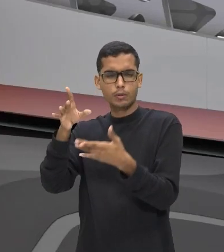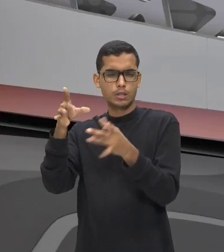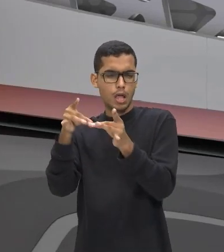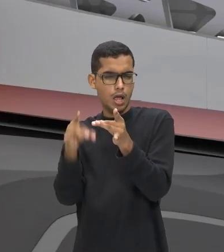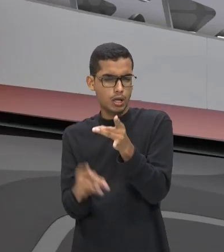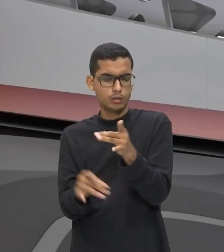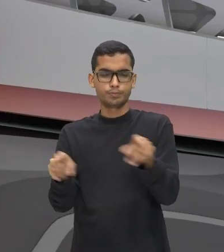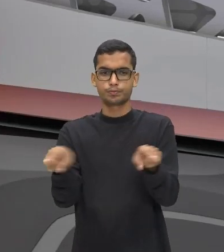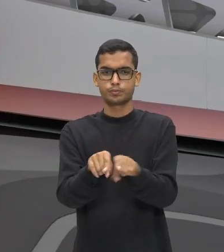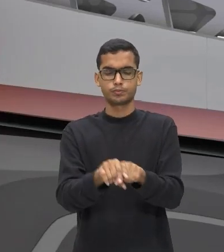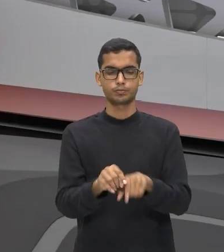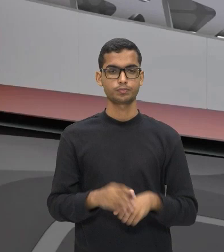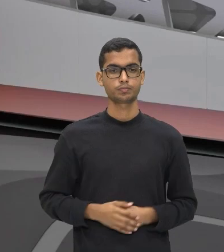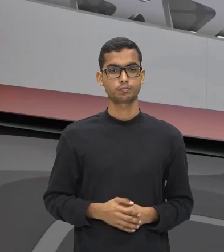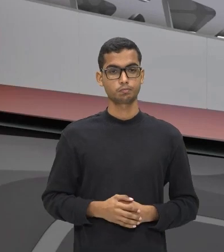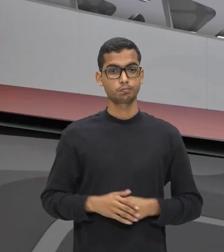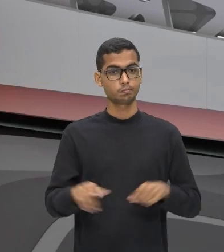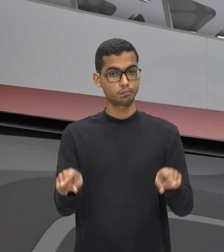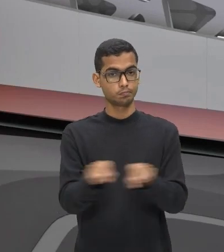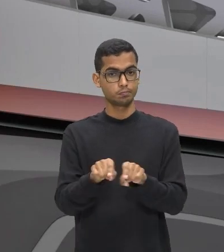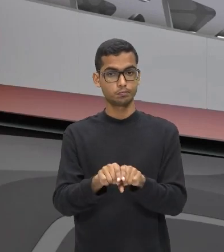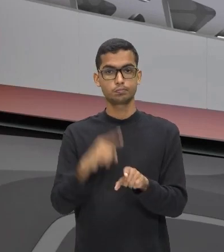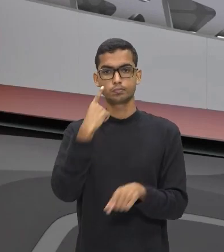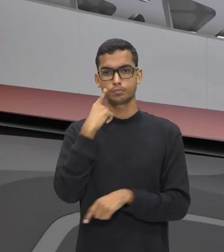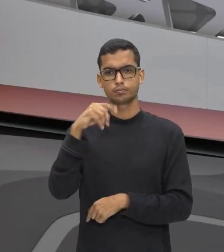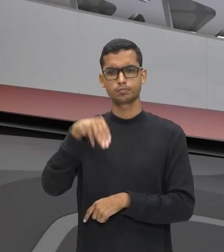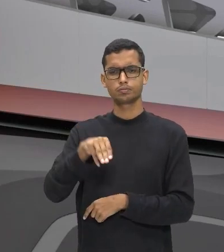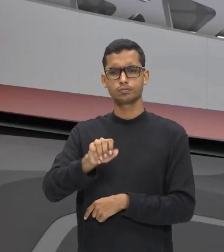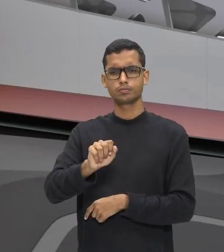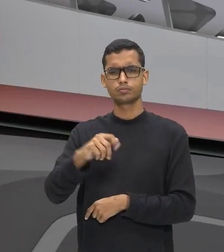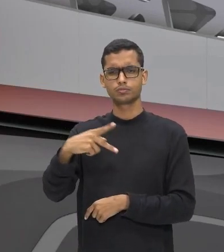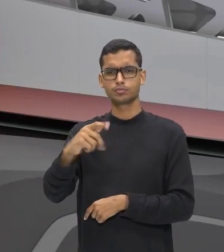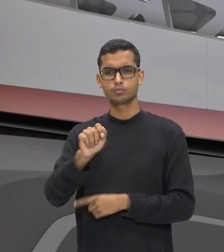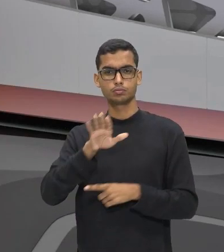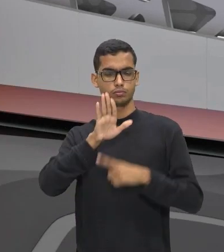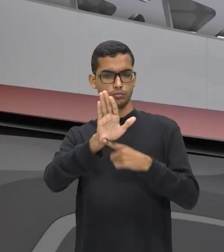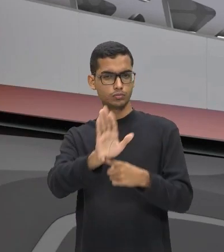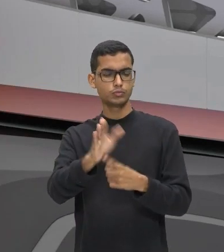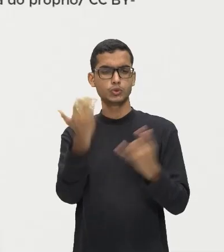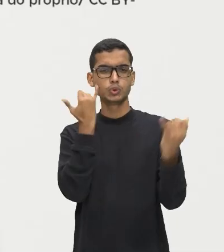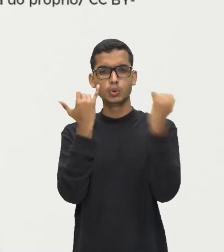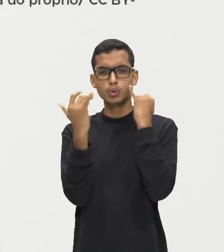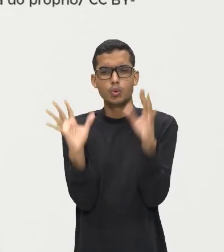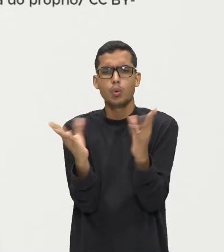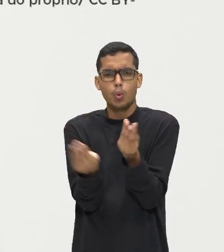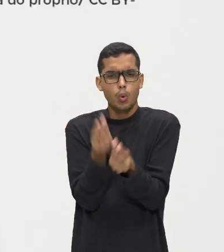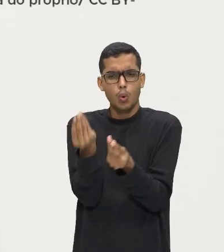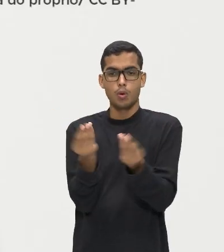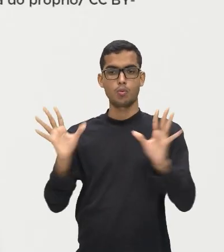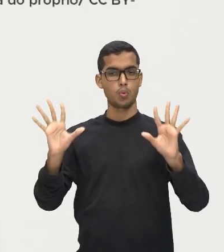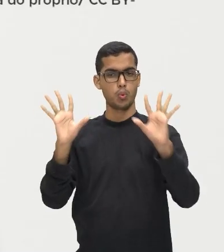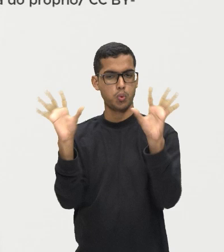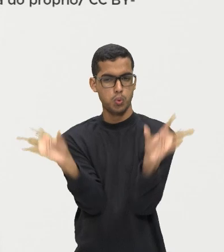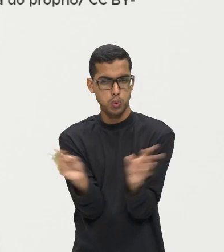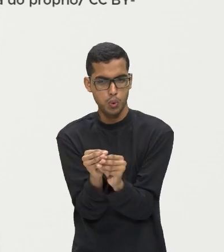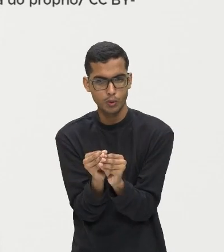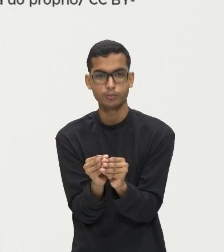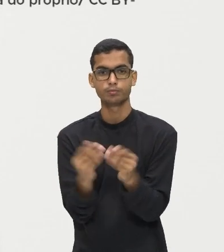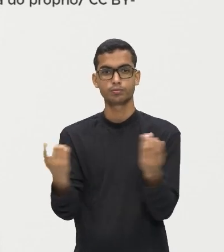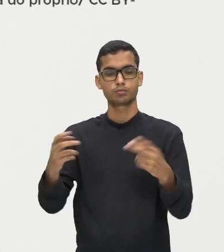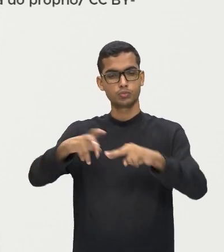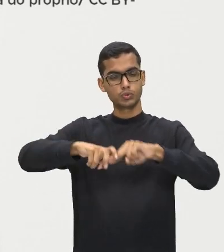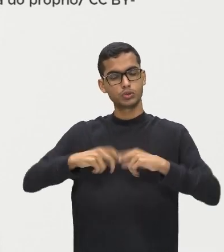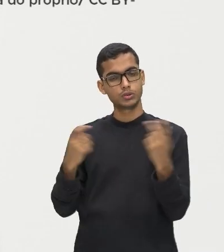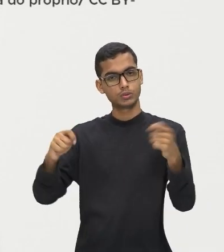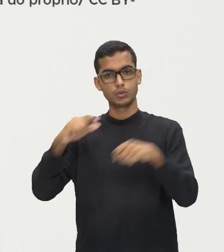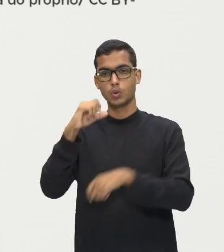os mapas eles vão trazer essas informações de forma reduzida, por isso que a gente consegue pegar o Brasil inteiro, 8 milhões